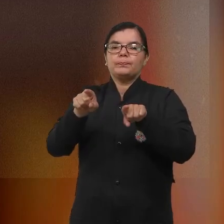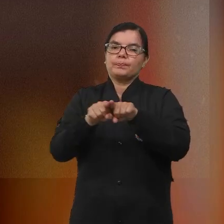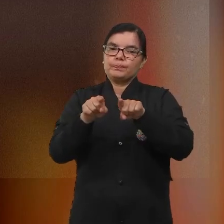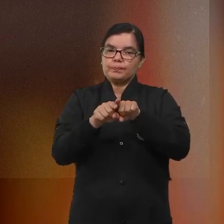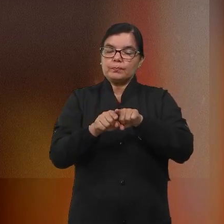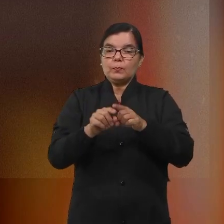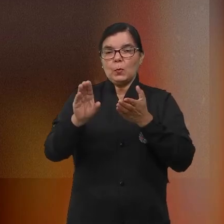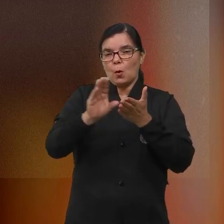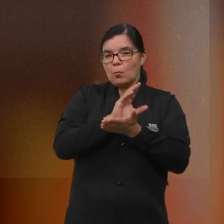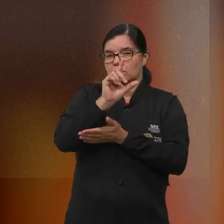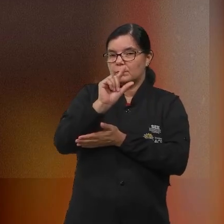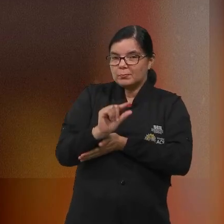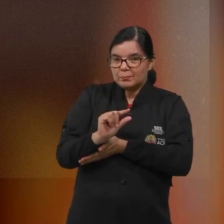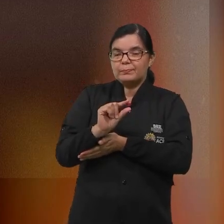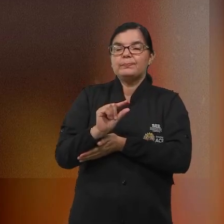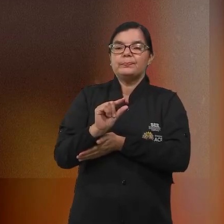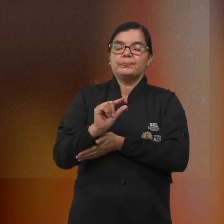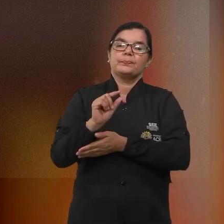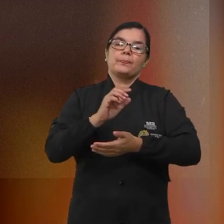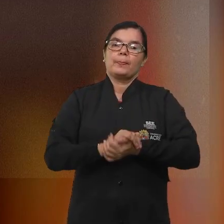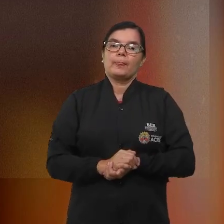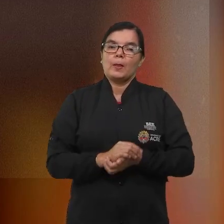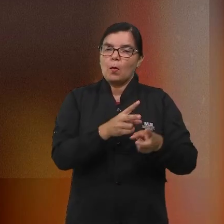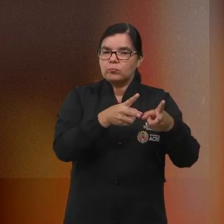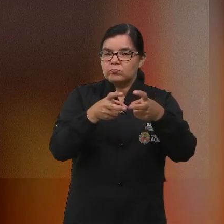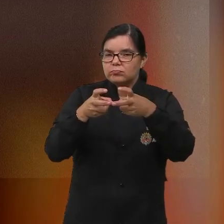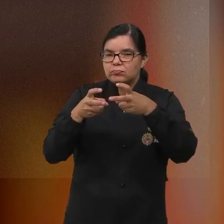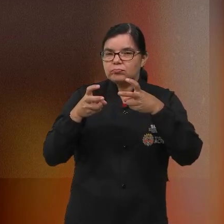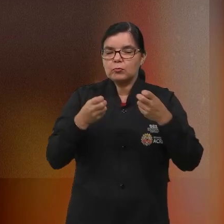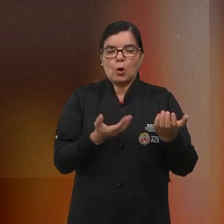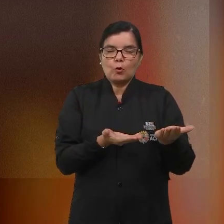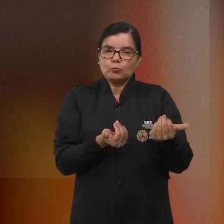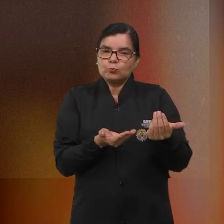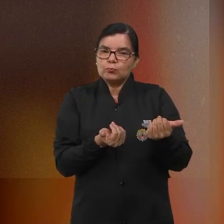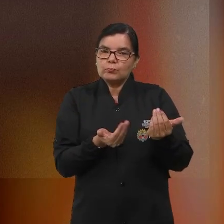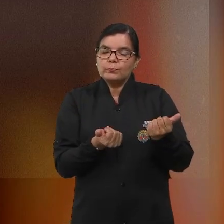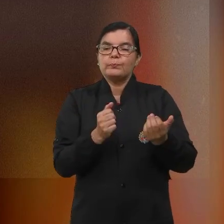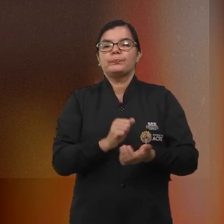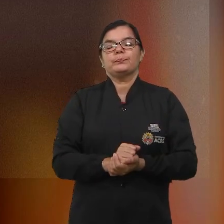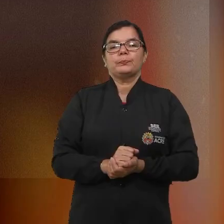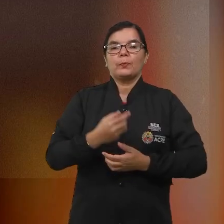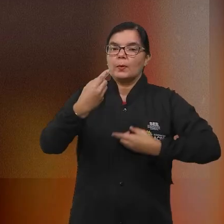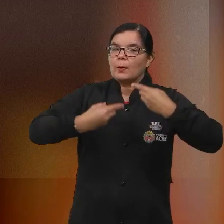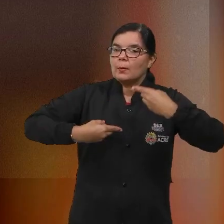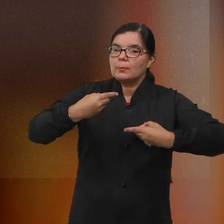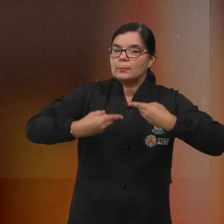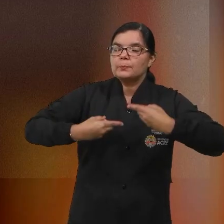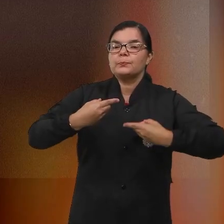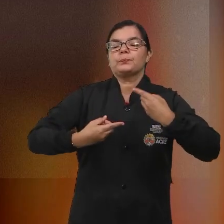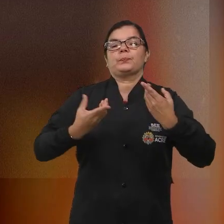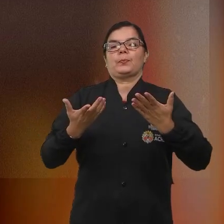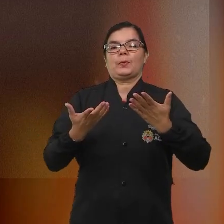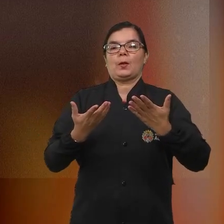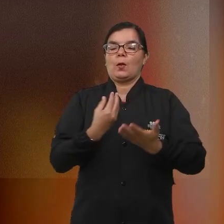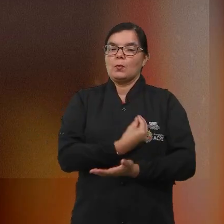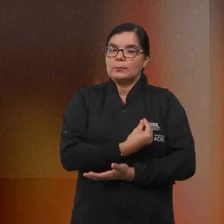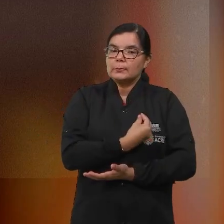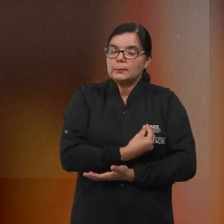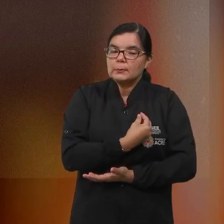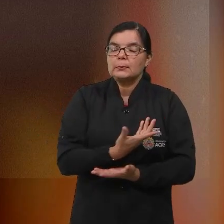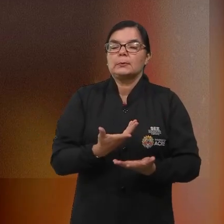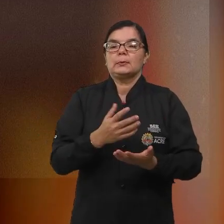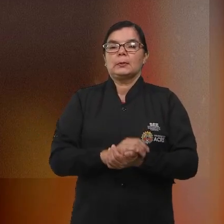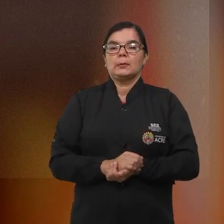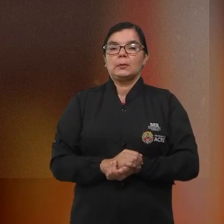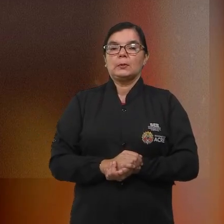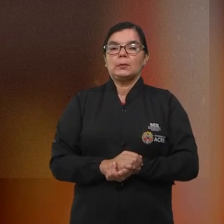baixo orçamento naquela época, explorava muito a juventude, a política, o existencialismo.